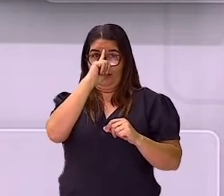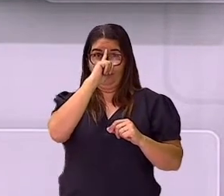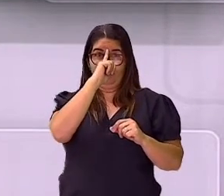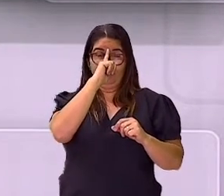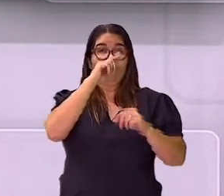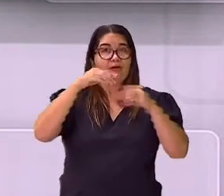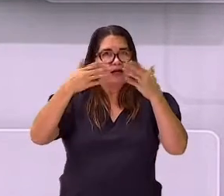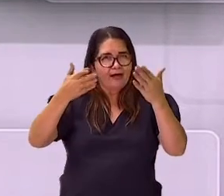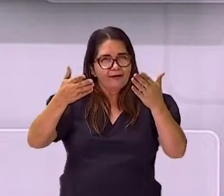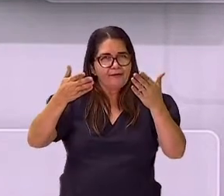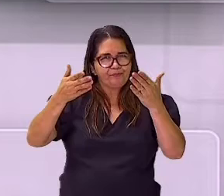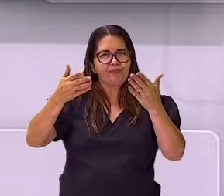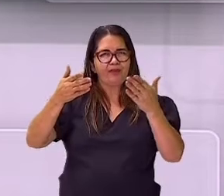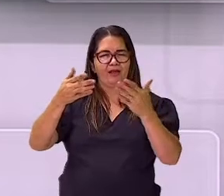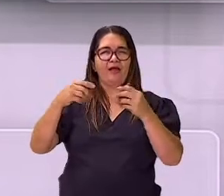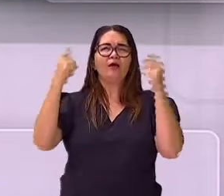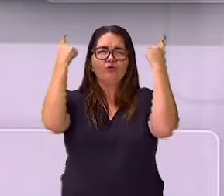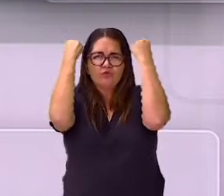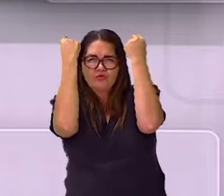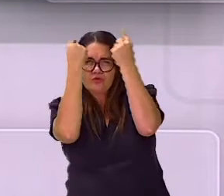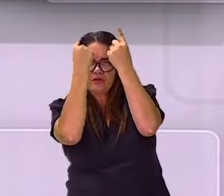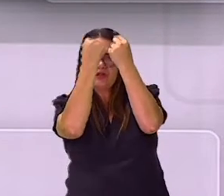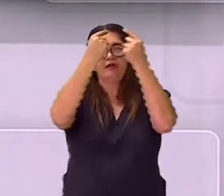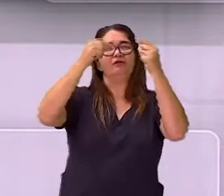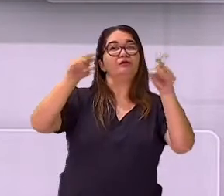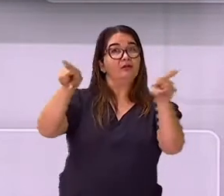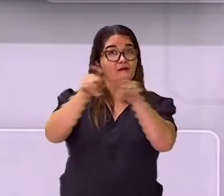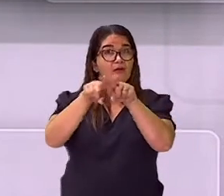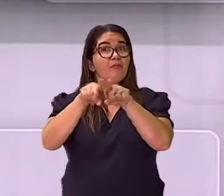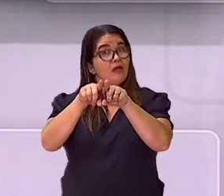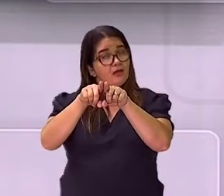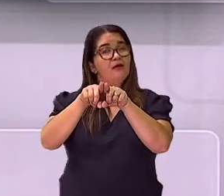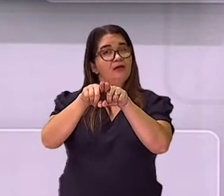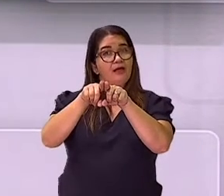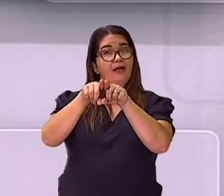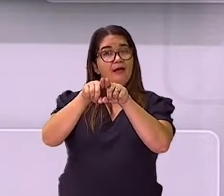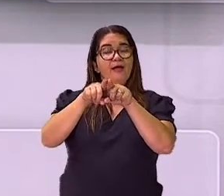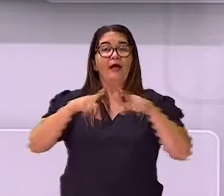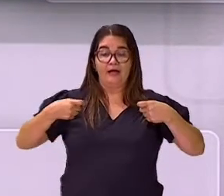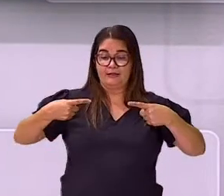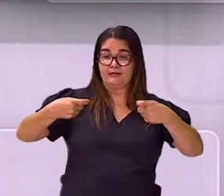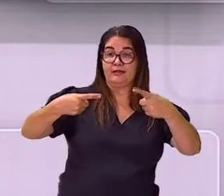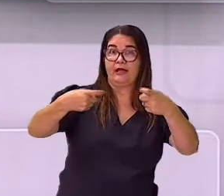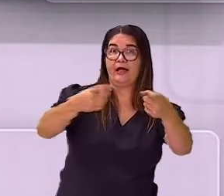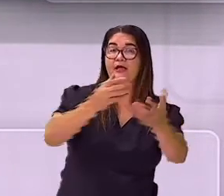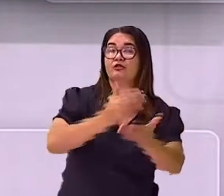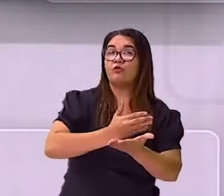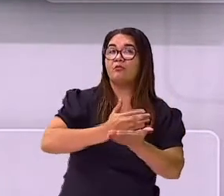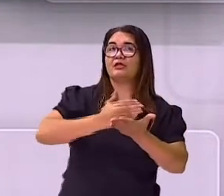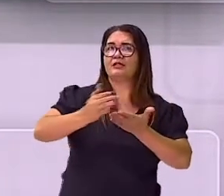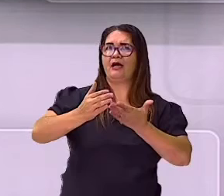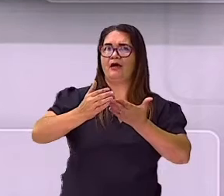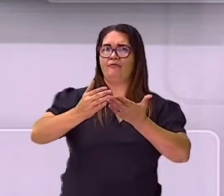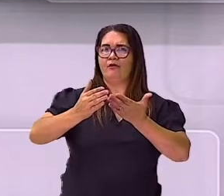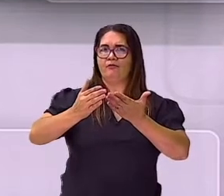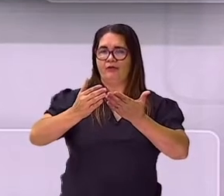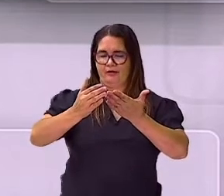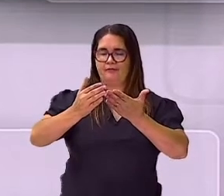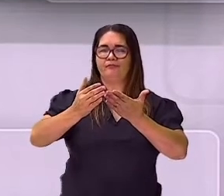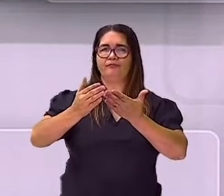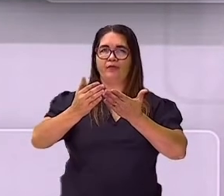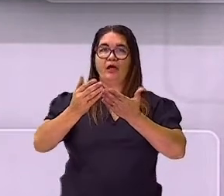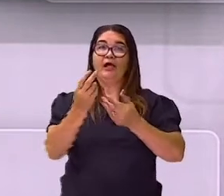famosas guerras greco-pérsicas, ou seja, as guerras médicas, que remetem aos